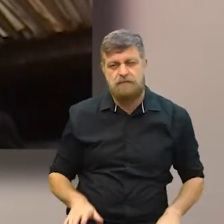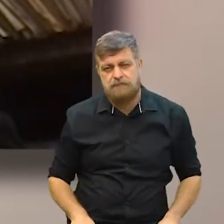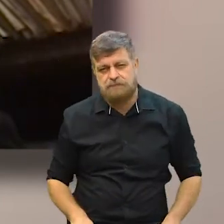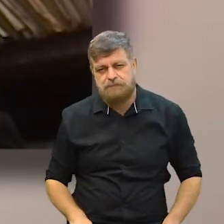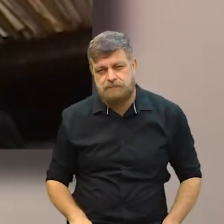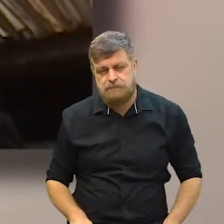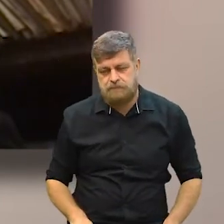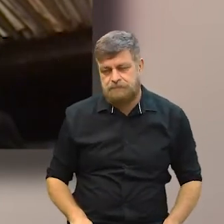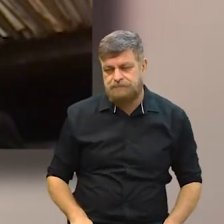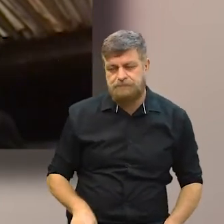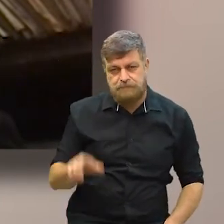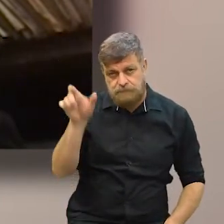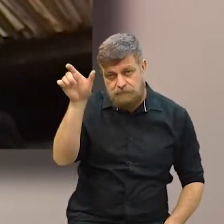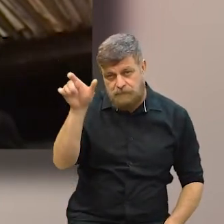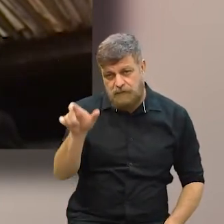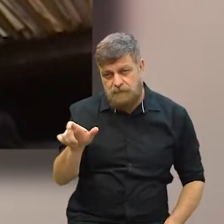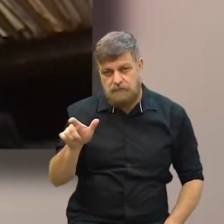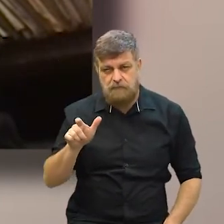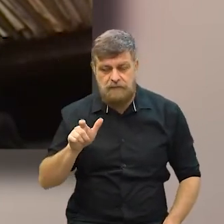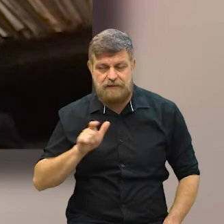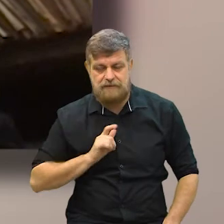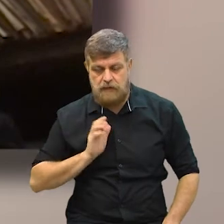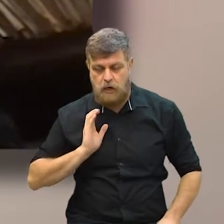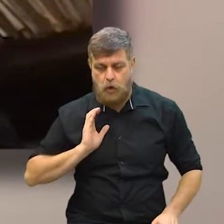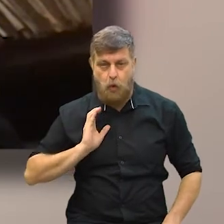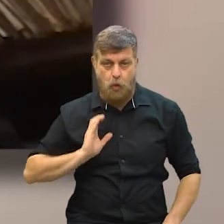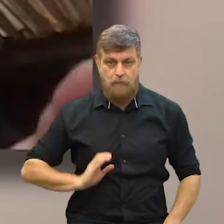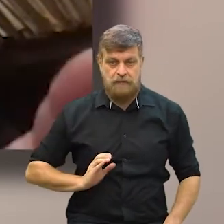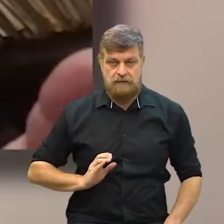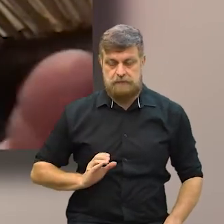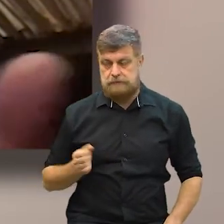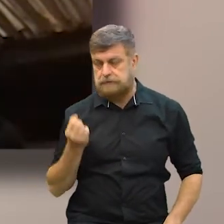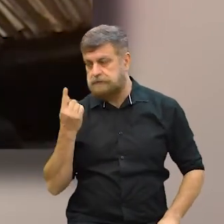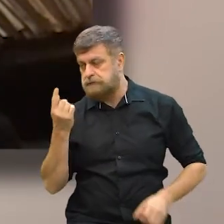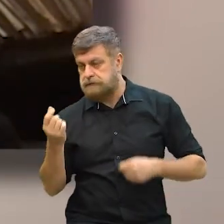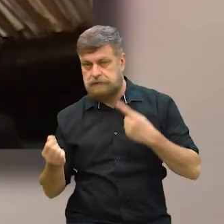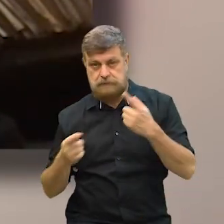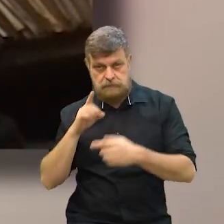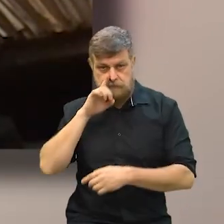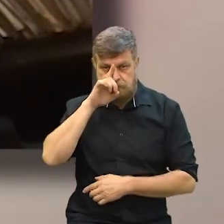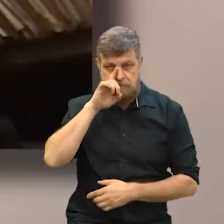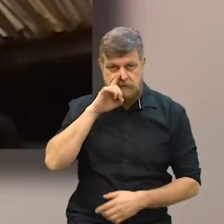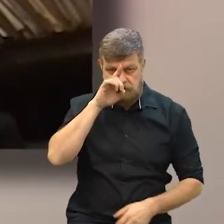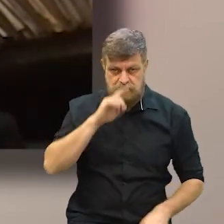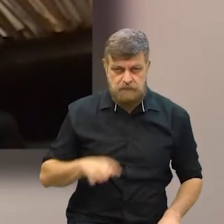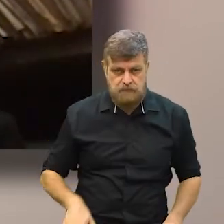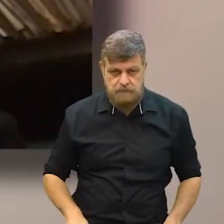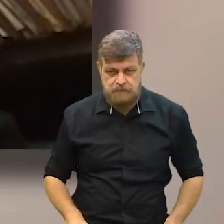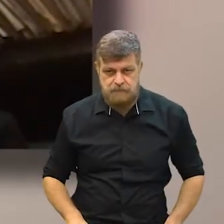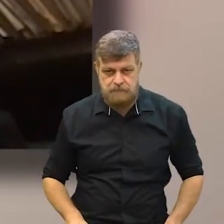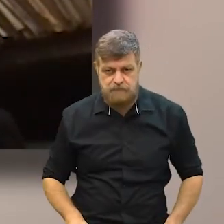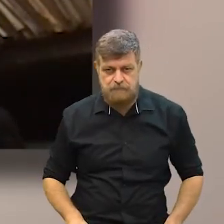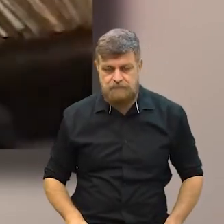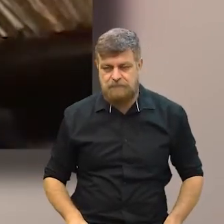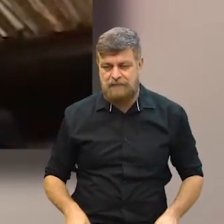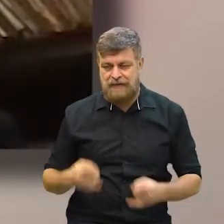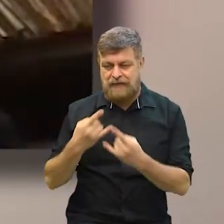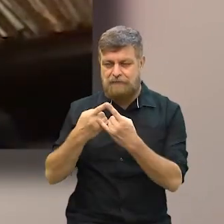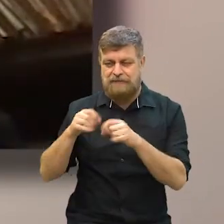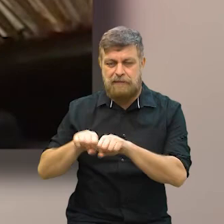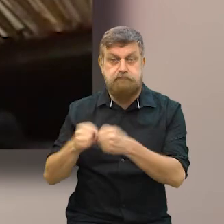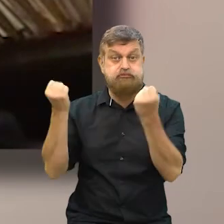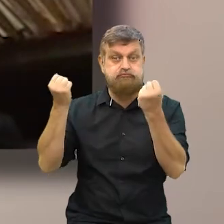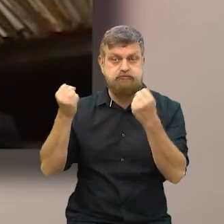a pessoa tenha um comportamento eventual de risco. Rompeu